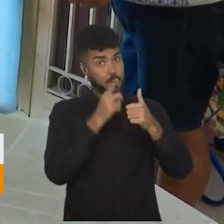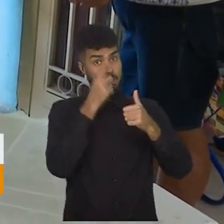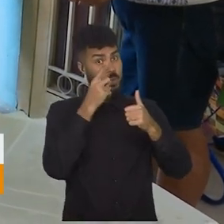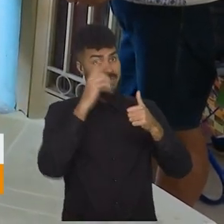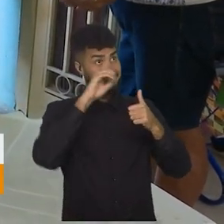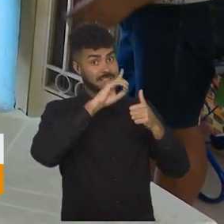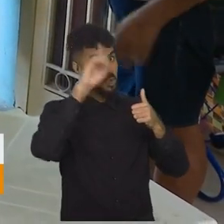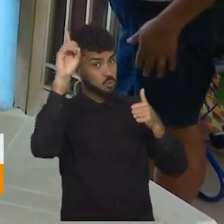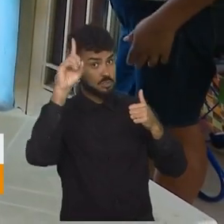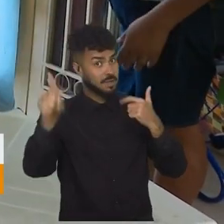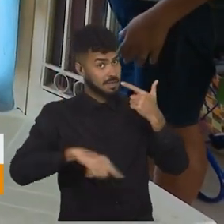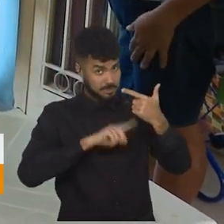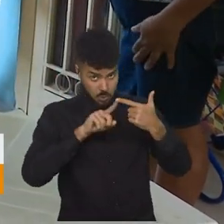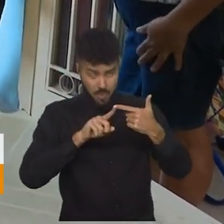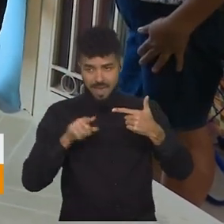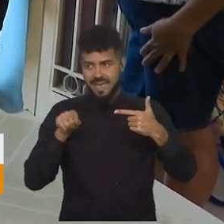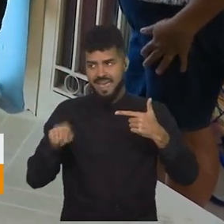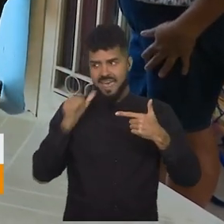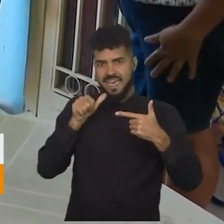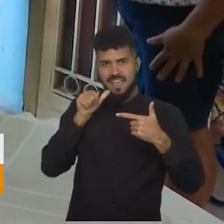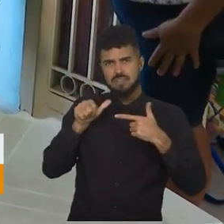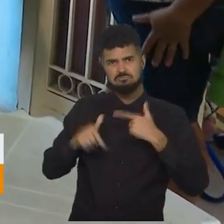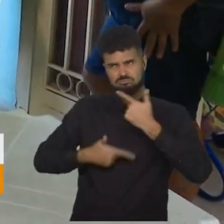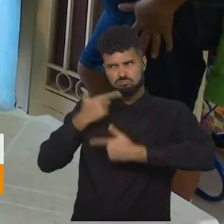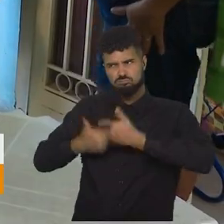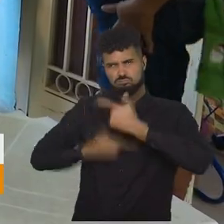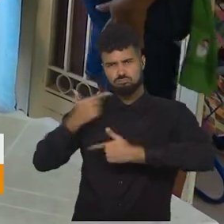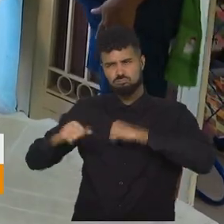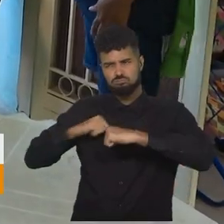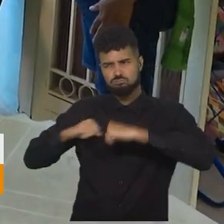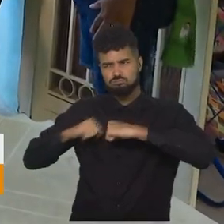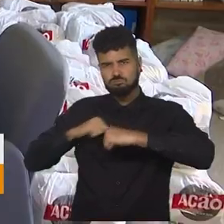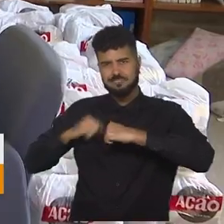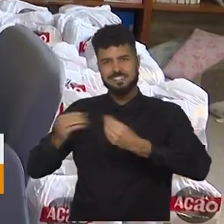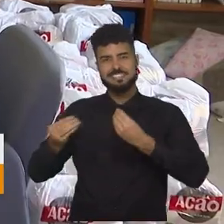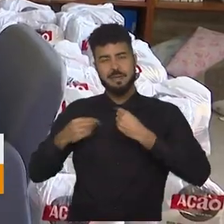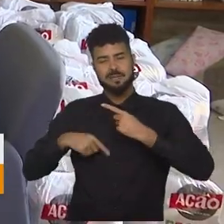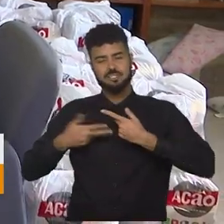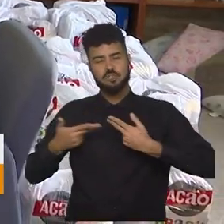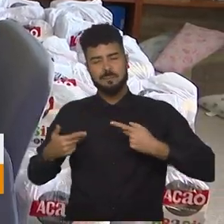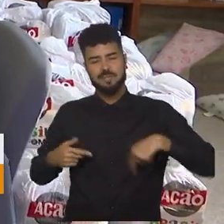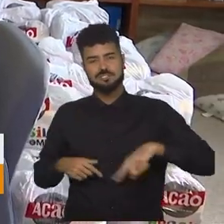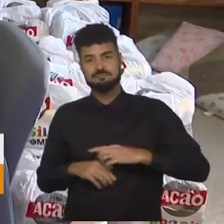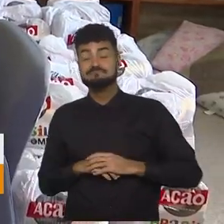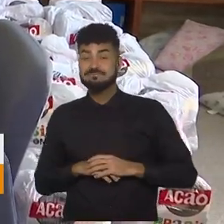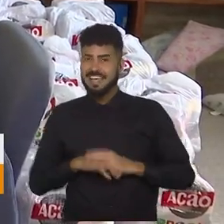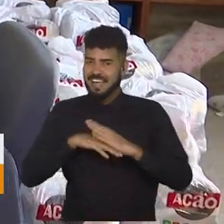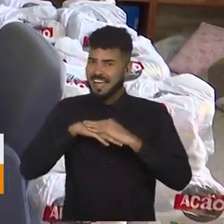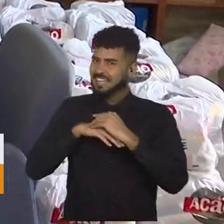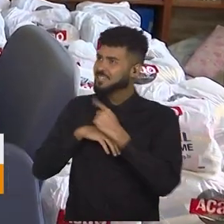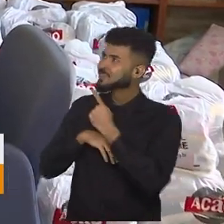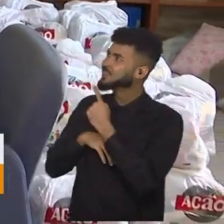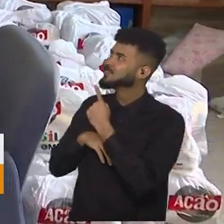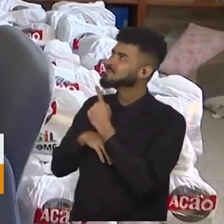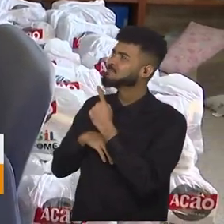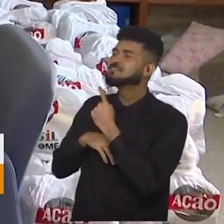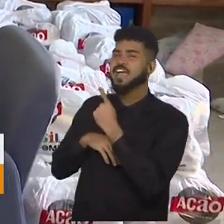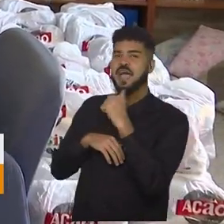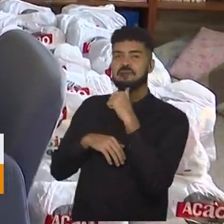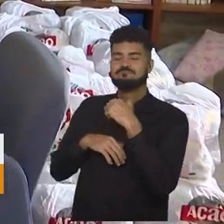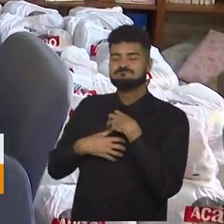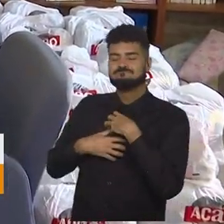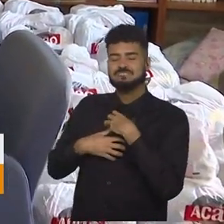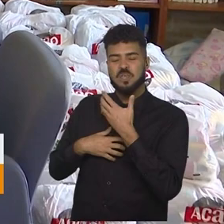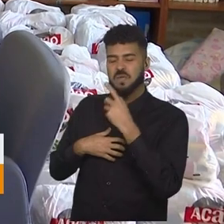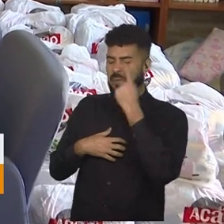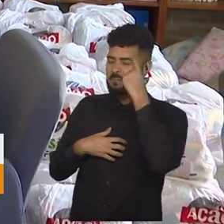Deus, segundo ela, que corre atrás das coisas para dar para a gente. Esse carinho é o combustível que faz Terezinha não